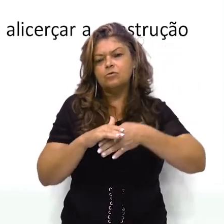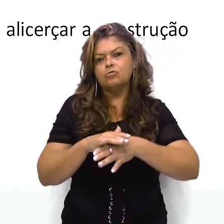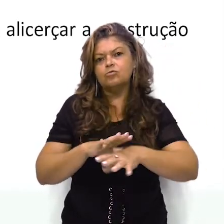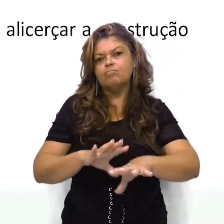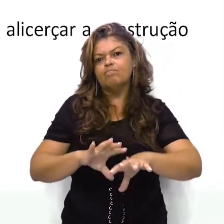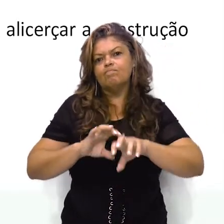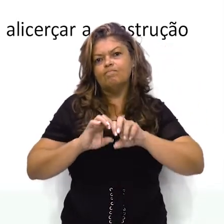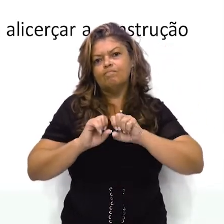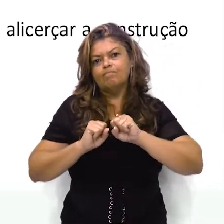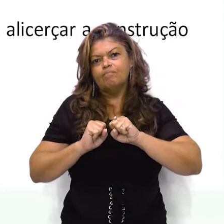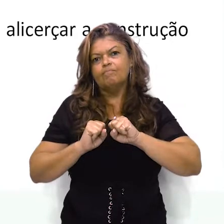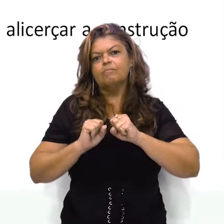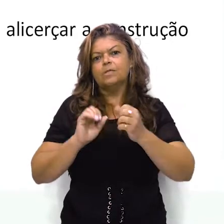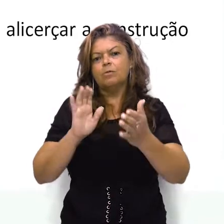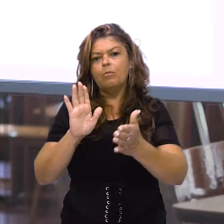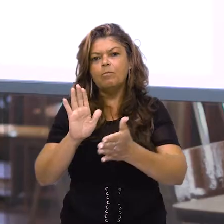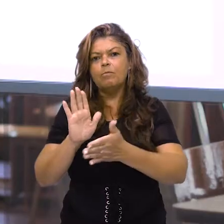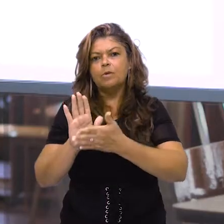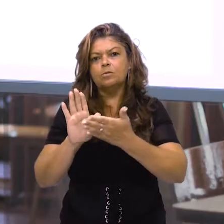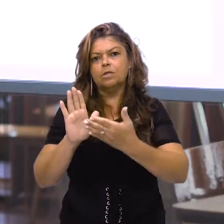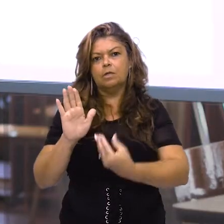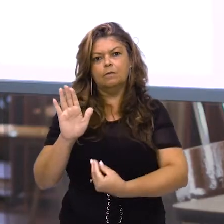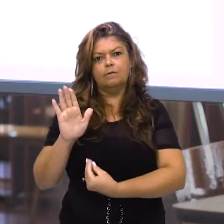de projetos de vida.